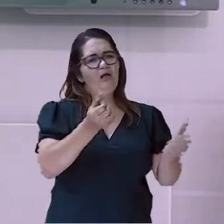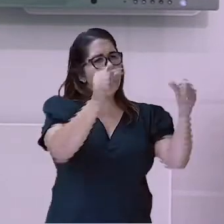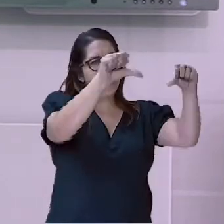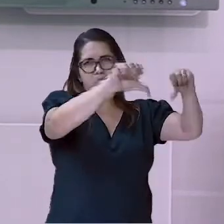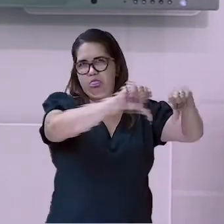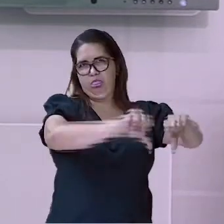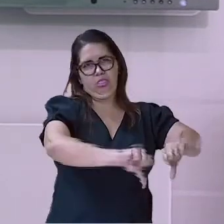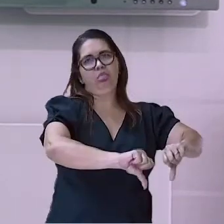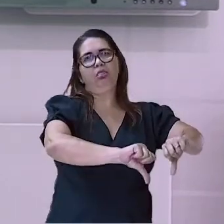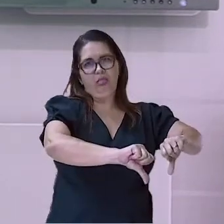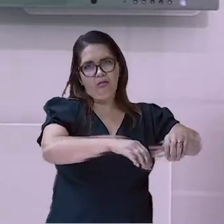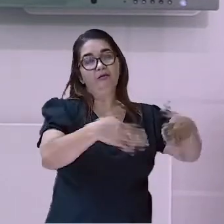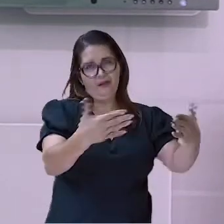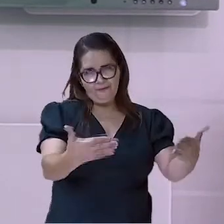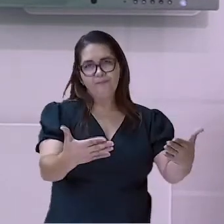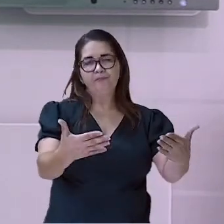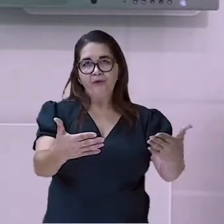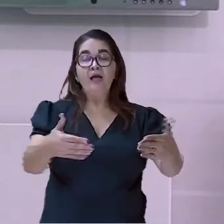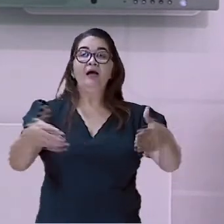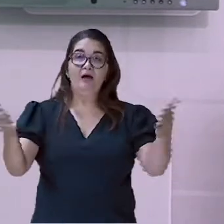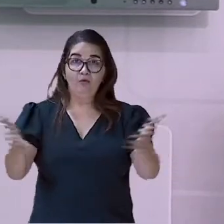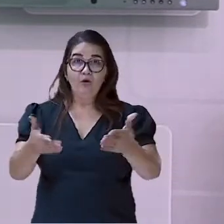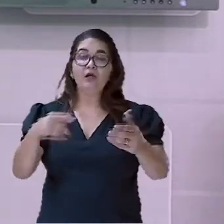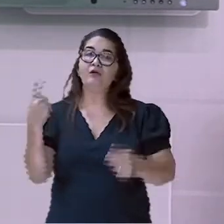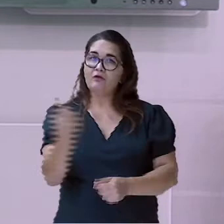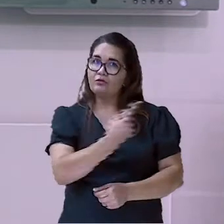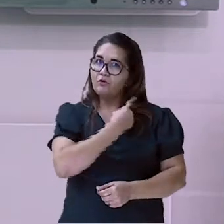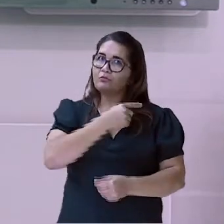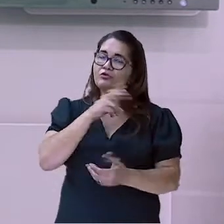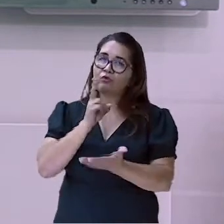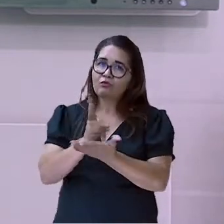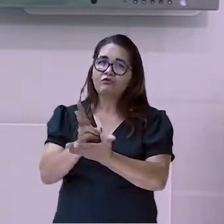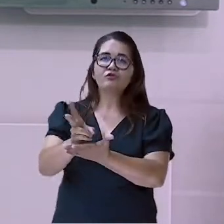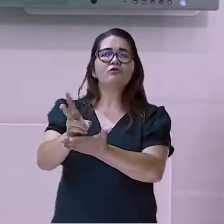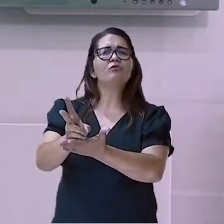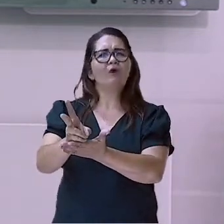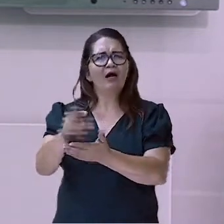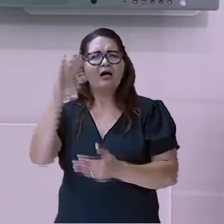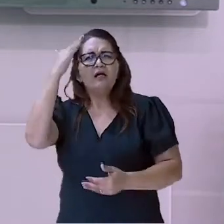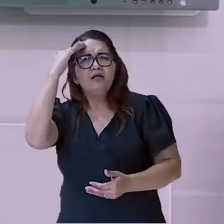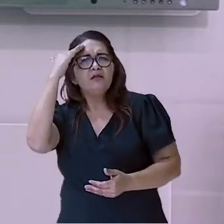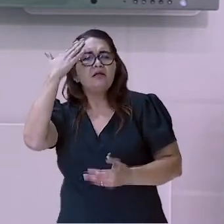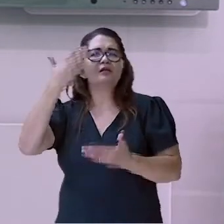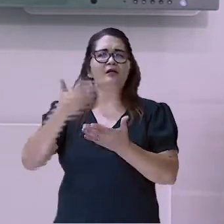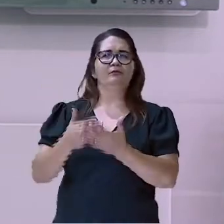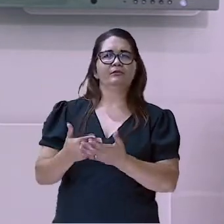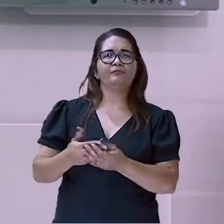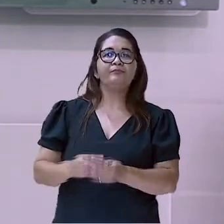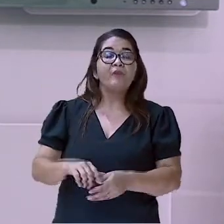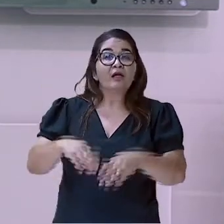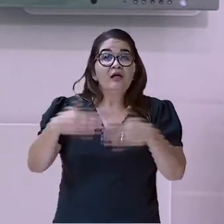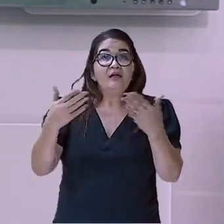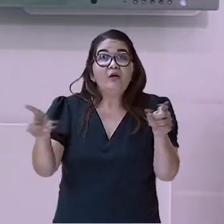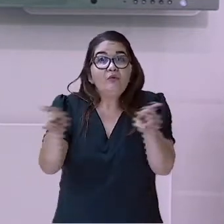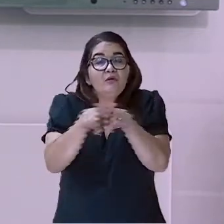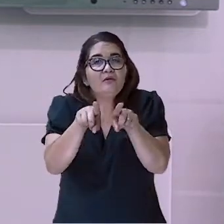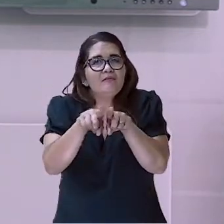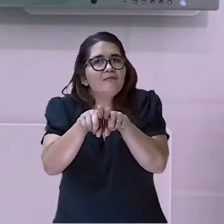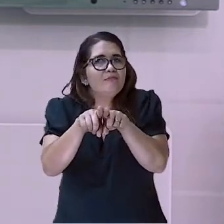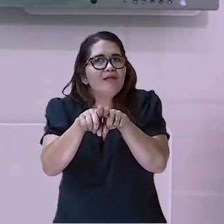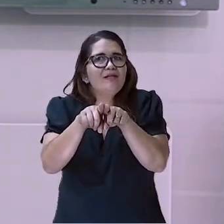gente vai falar um pouquinho sobre isso aqui para frente. E aí eu queria trazer para vocês, né, por falar